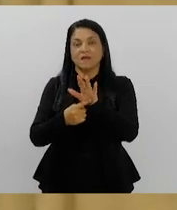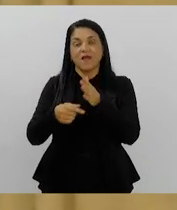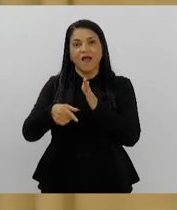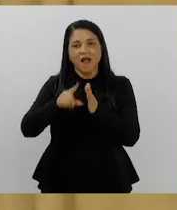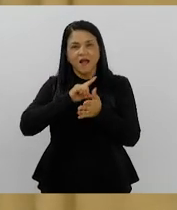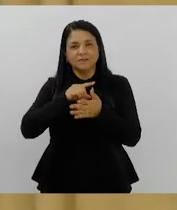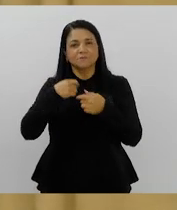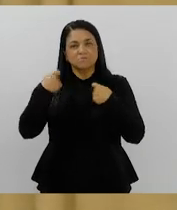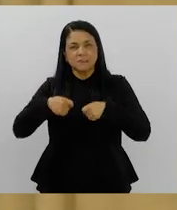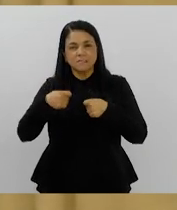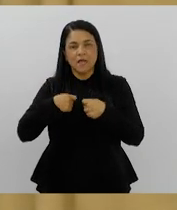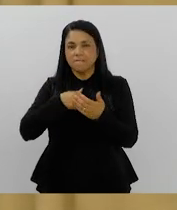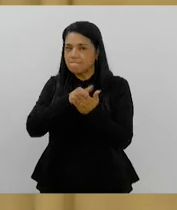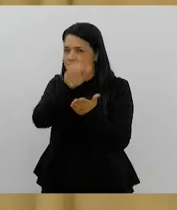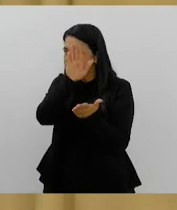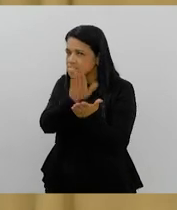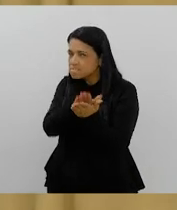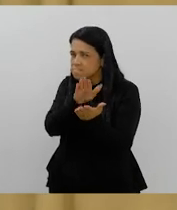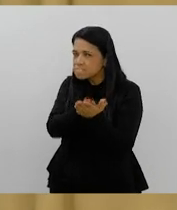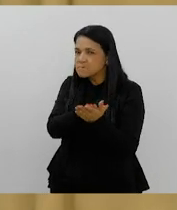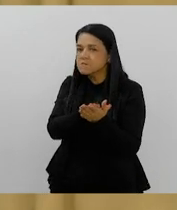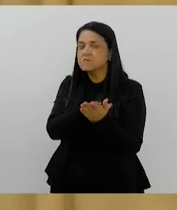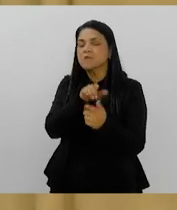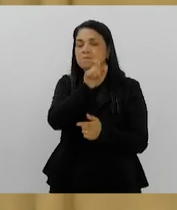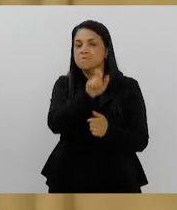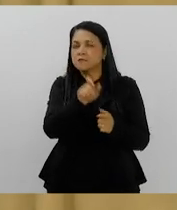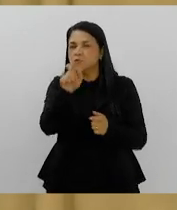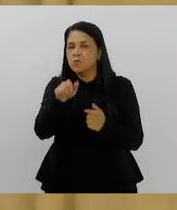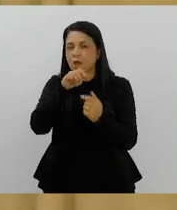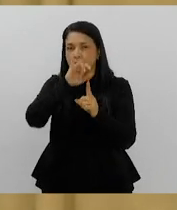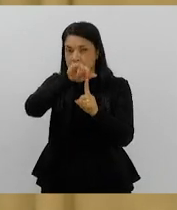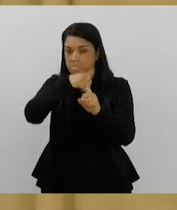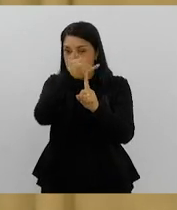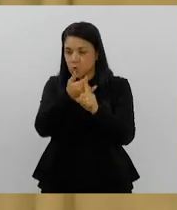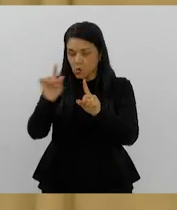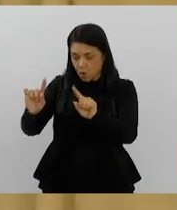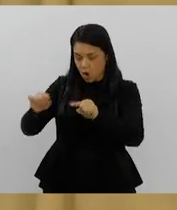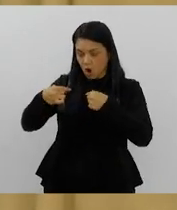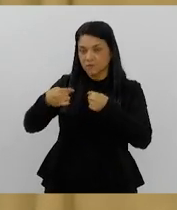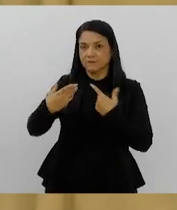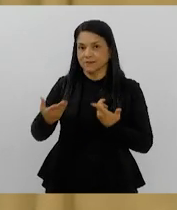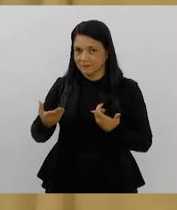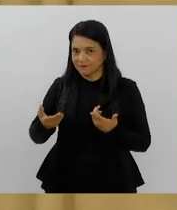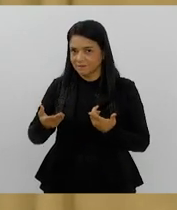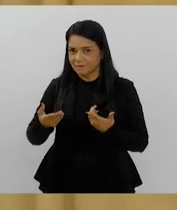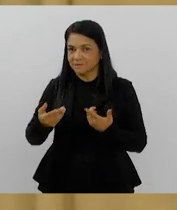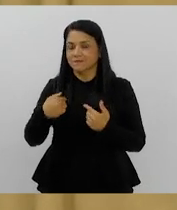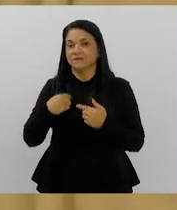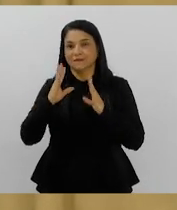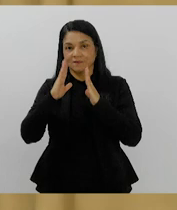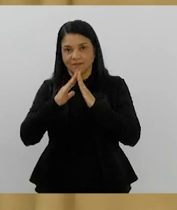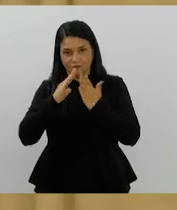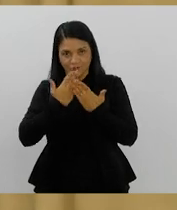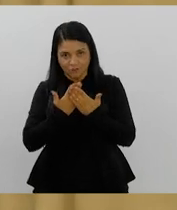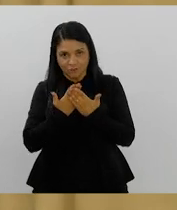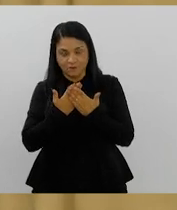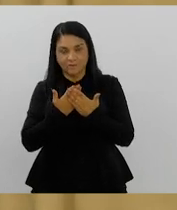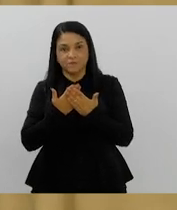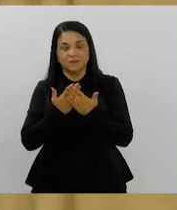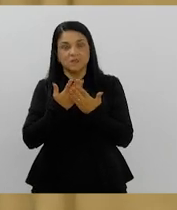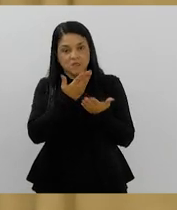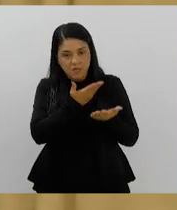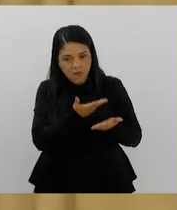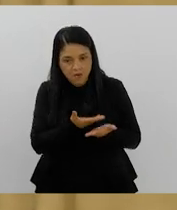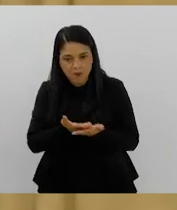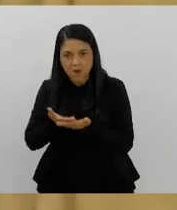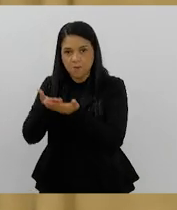vingar daqueles que praticaram bullying na escola. E, então, nós fizemos o encaminhamento